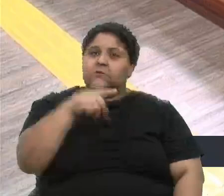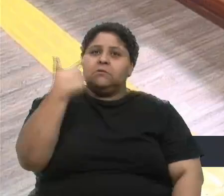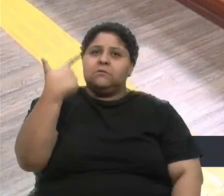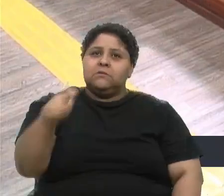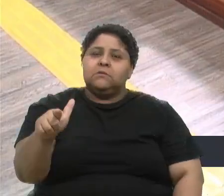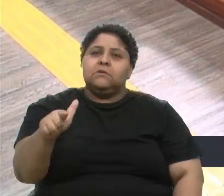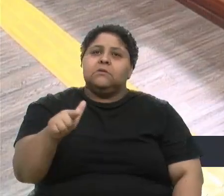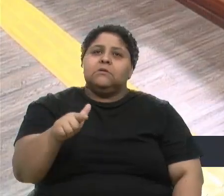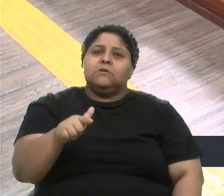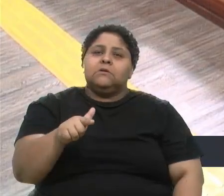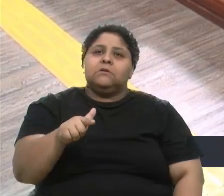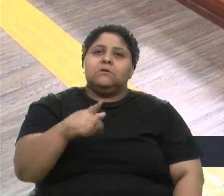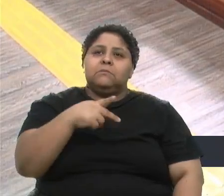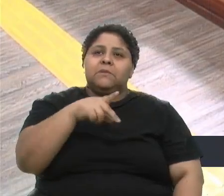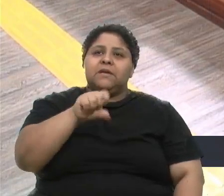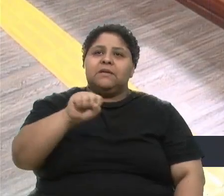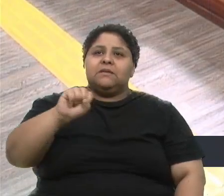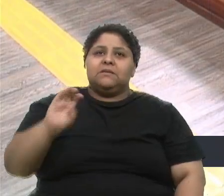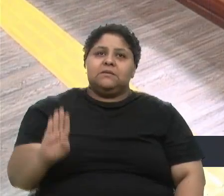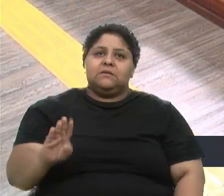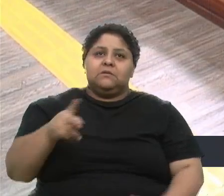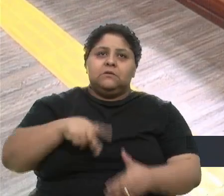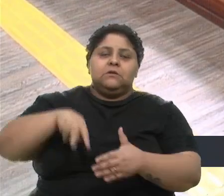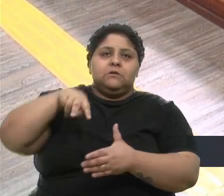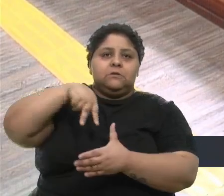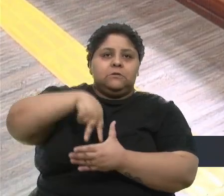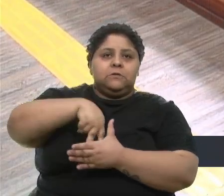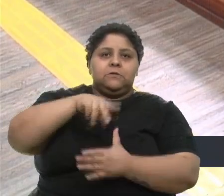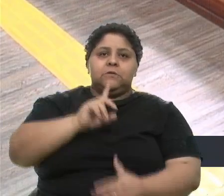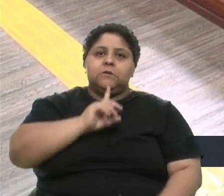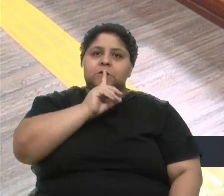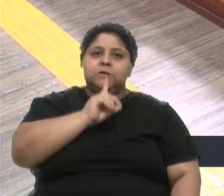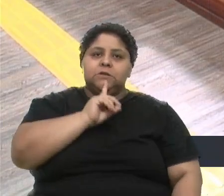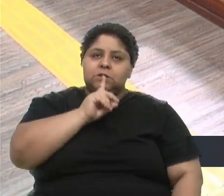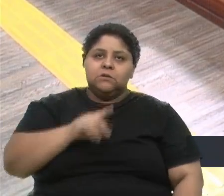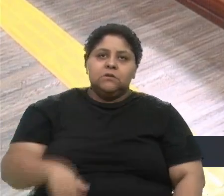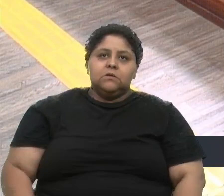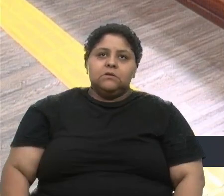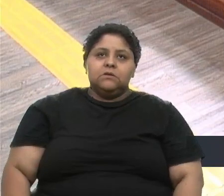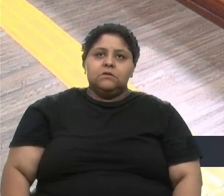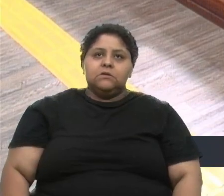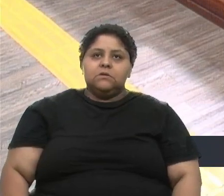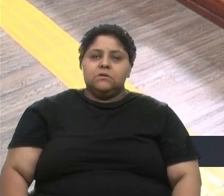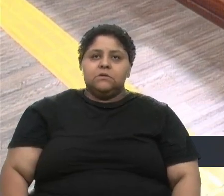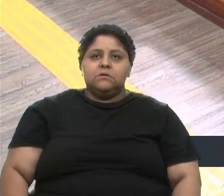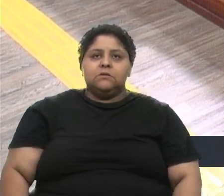Do PSB, da tribuna, vereador Alberto Meneguzzi.